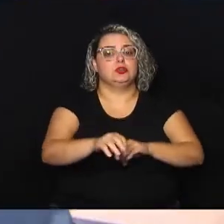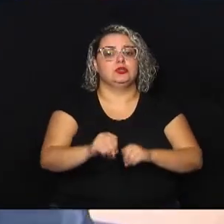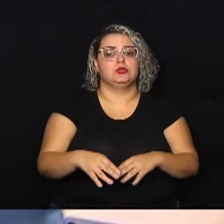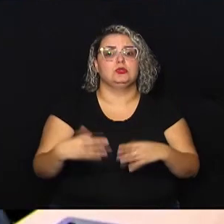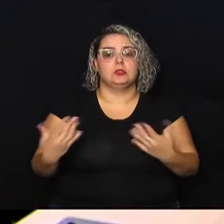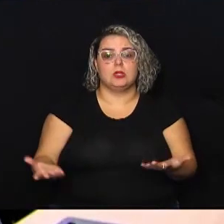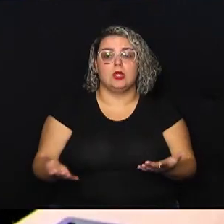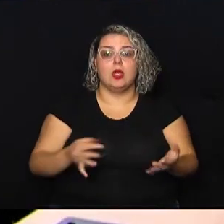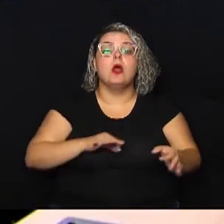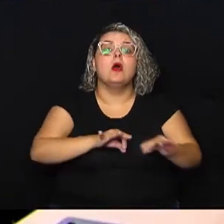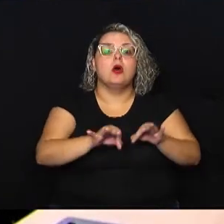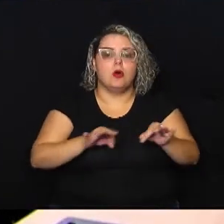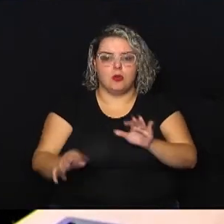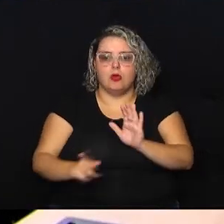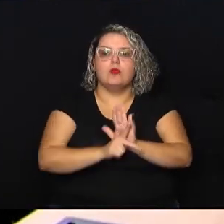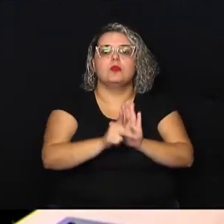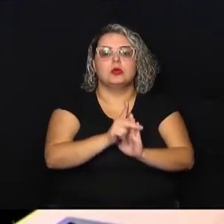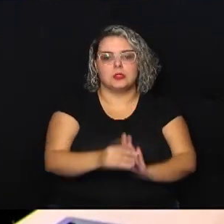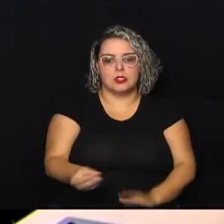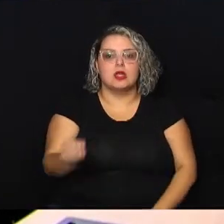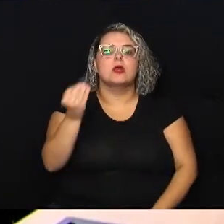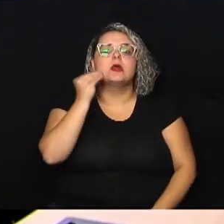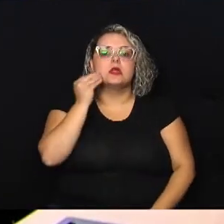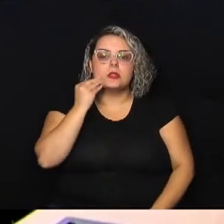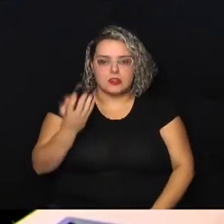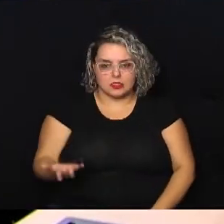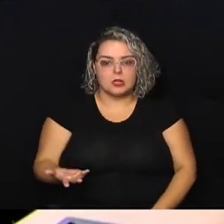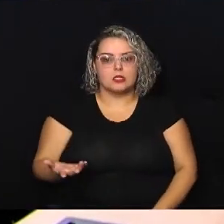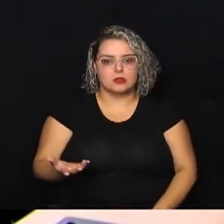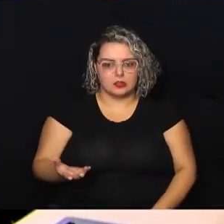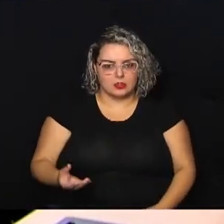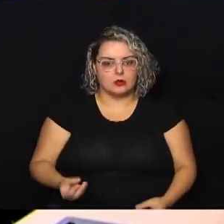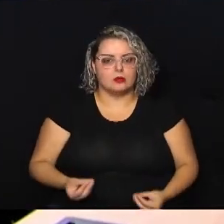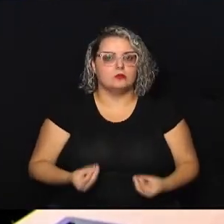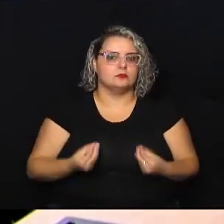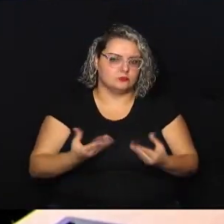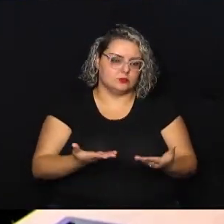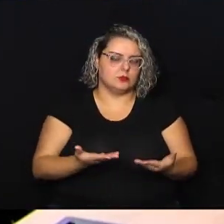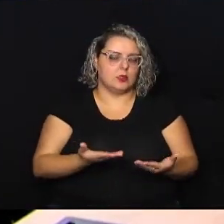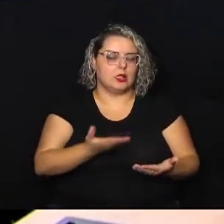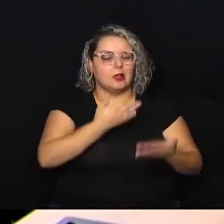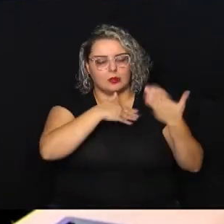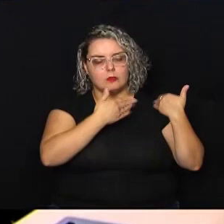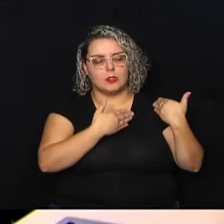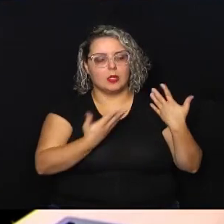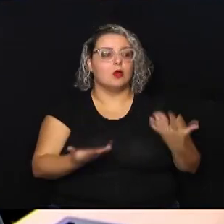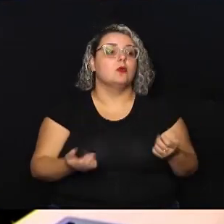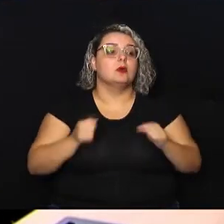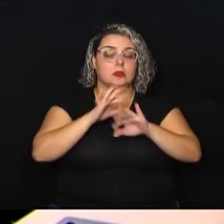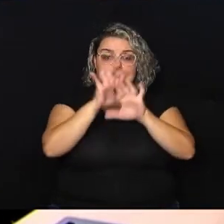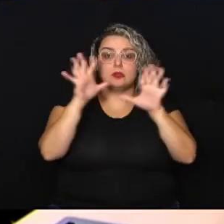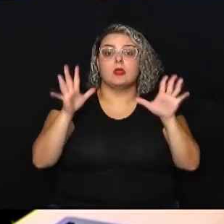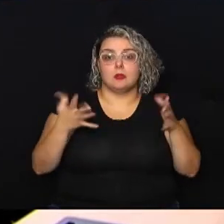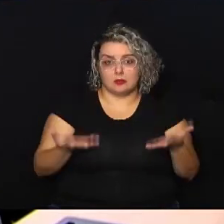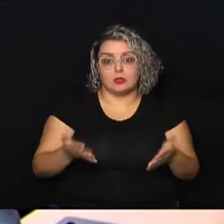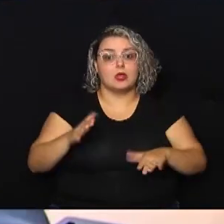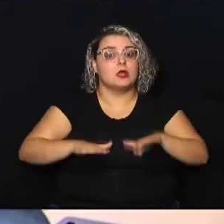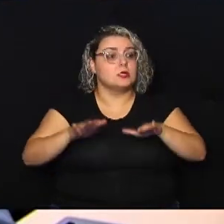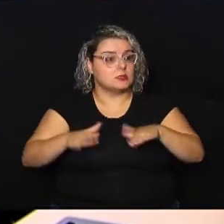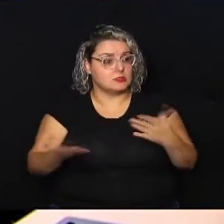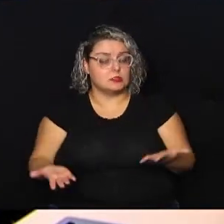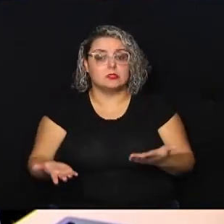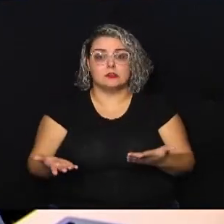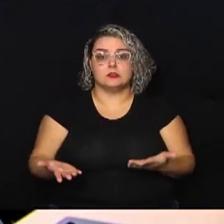projeto que nós já tentamos trazer no passado. O que tem que ficar muito claro, né, que muitas vezes as pessoas